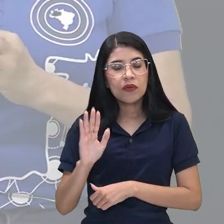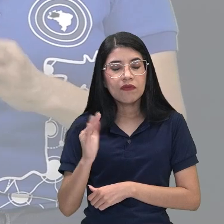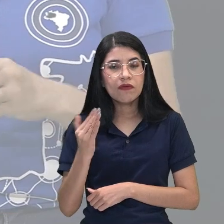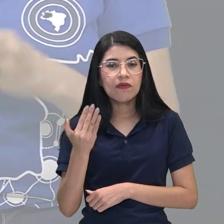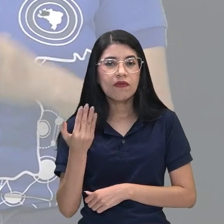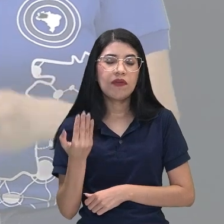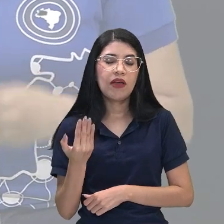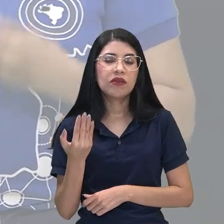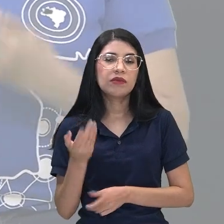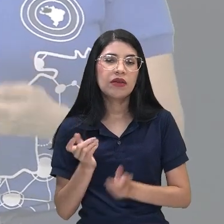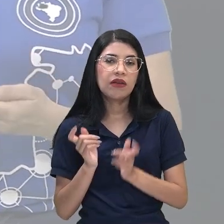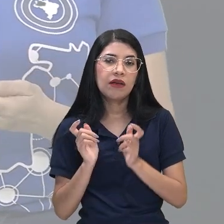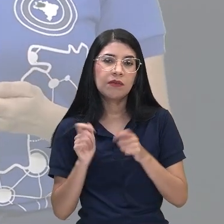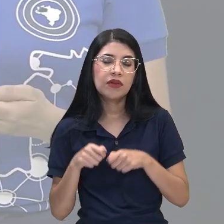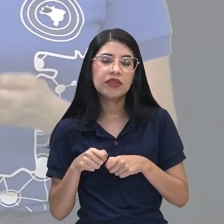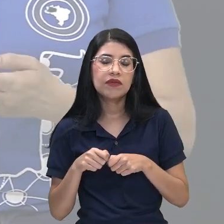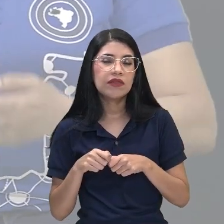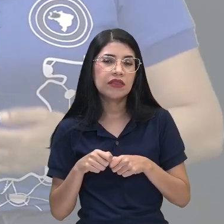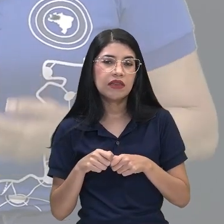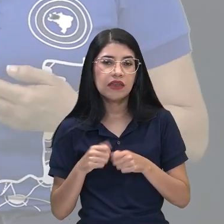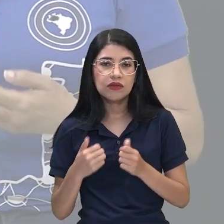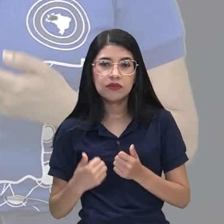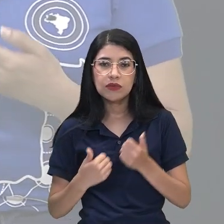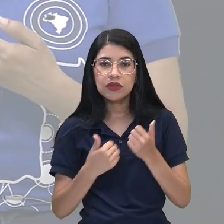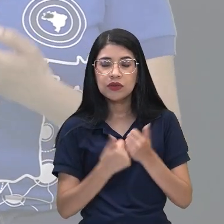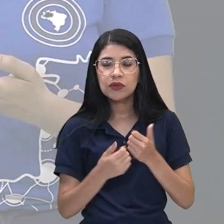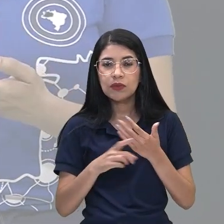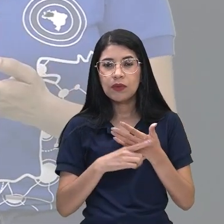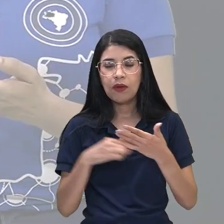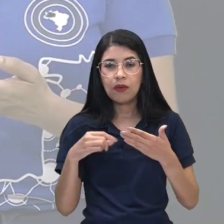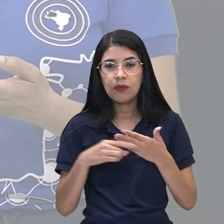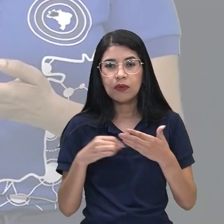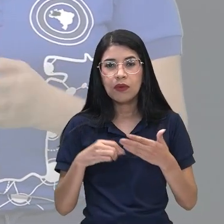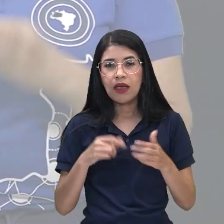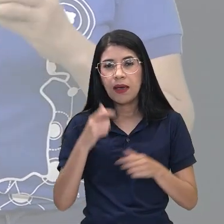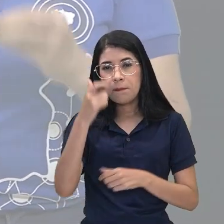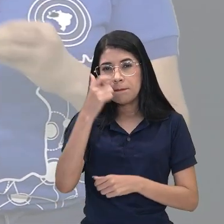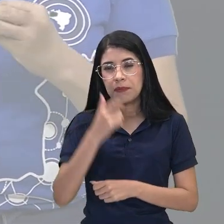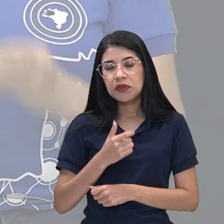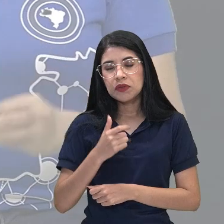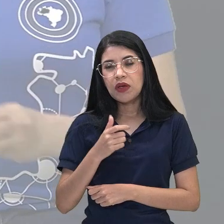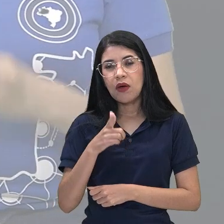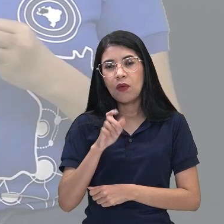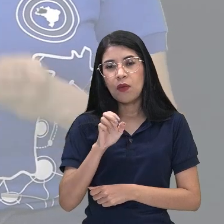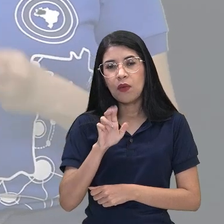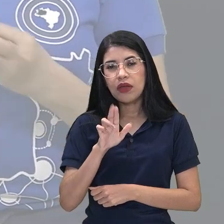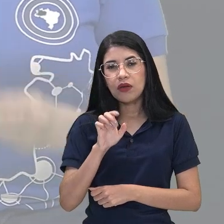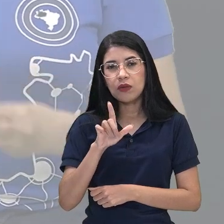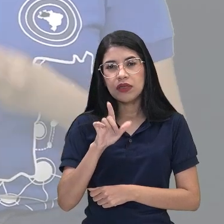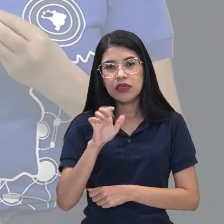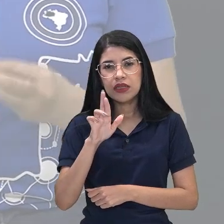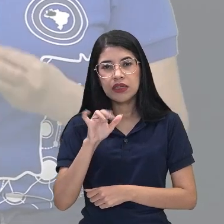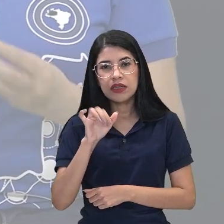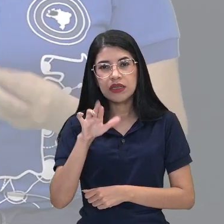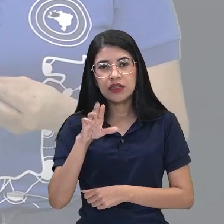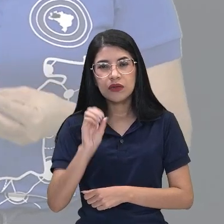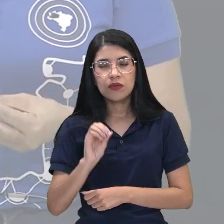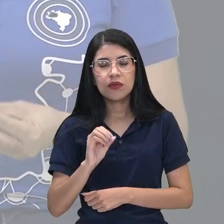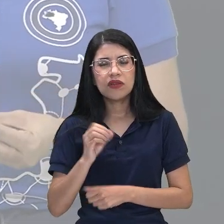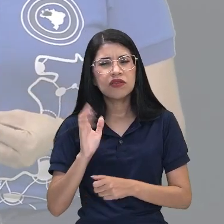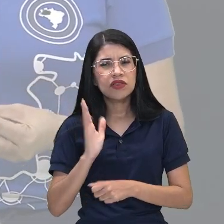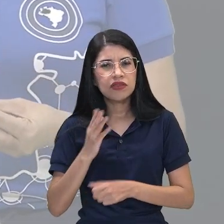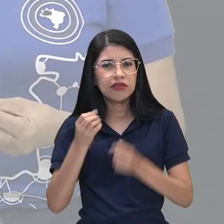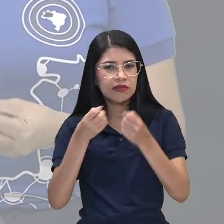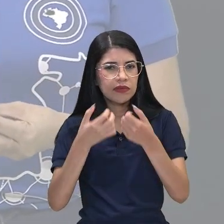pseudônimo, para ser o eu lírico, é aquele que fala, né? Até, acho que já